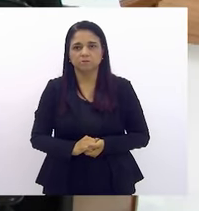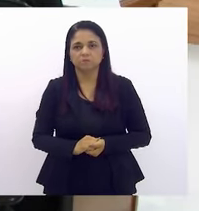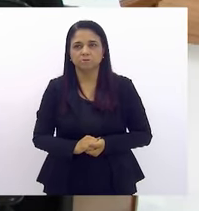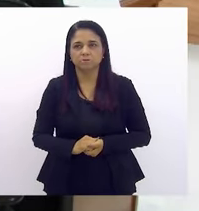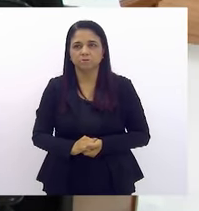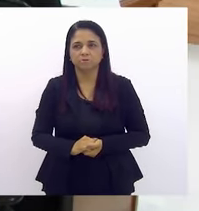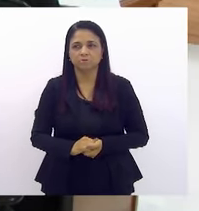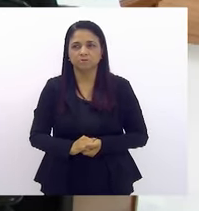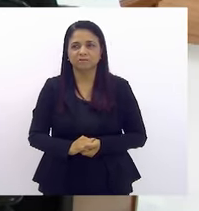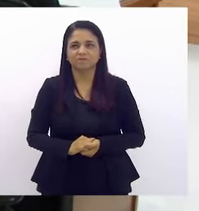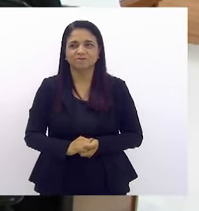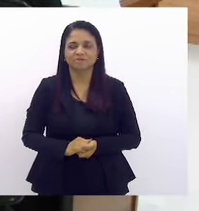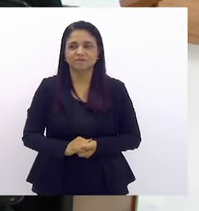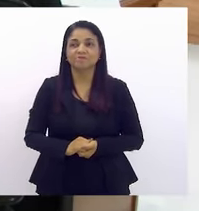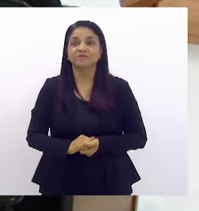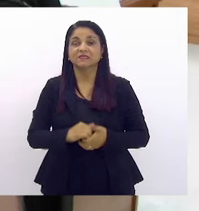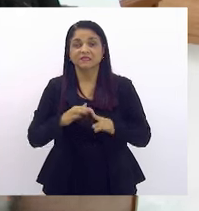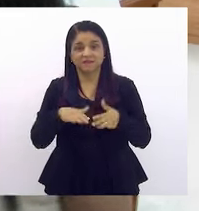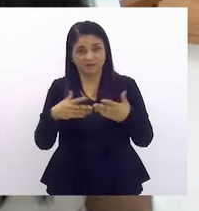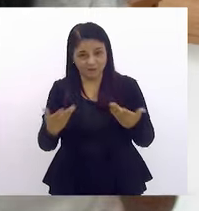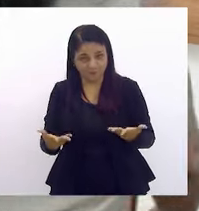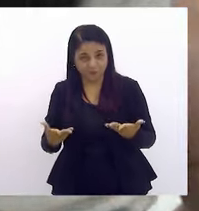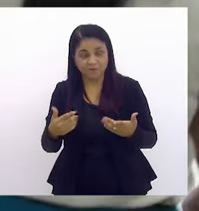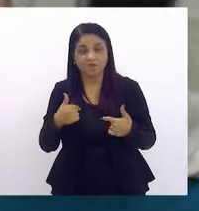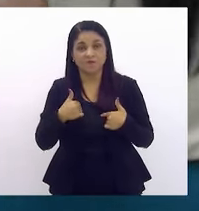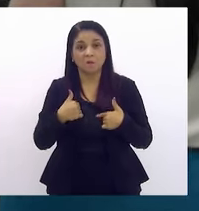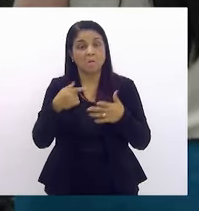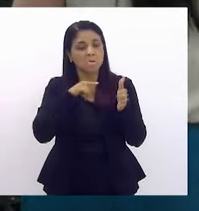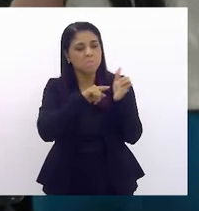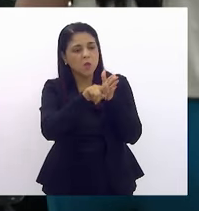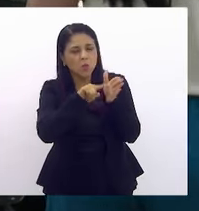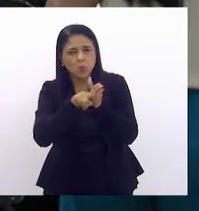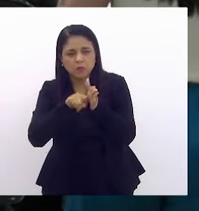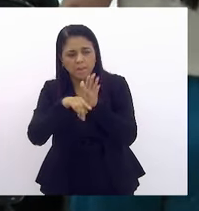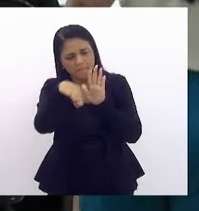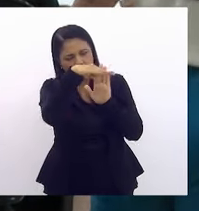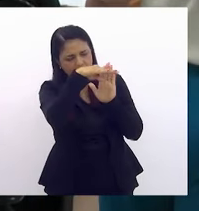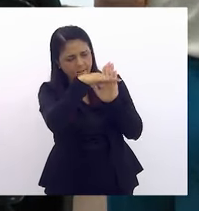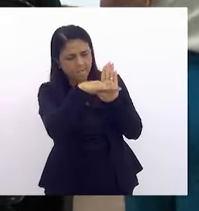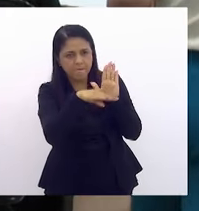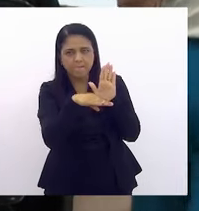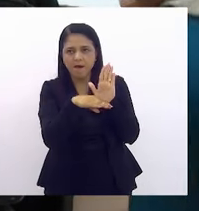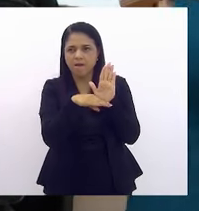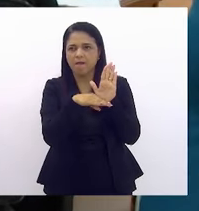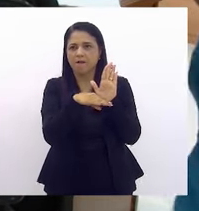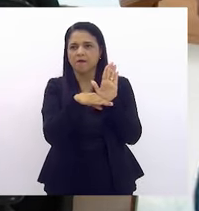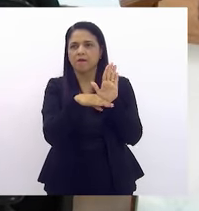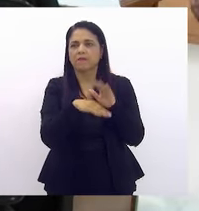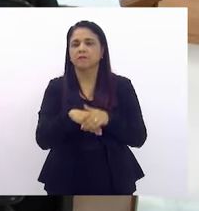Tá bom. Então, nós listamos várias perguntas aqui.